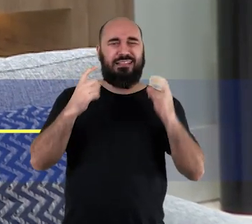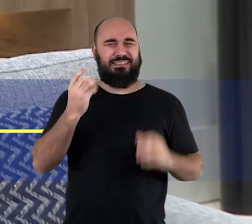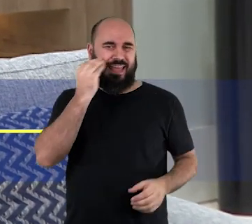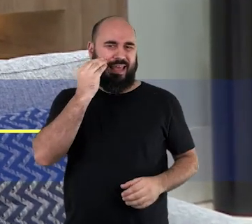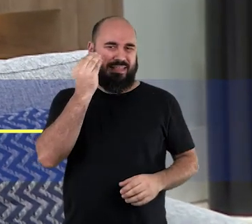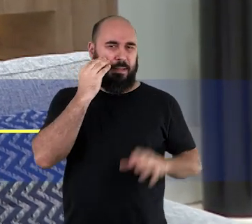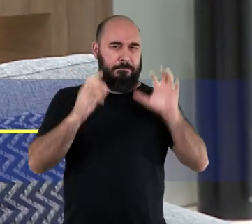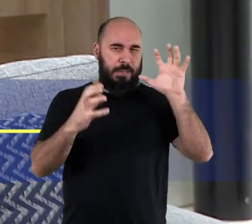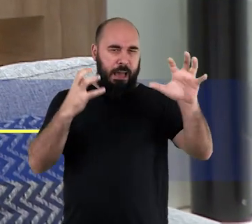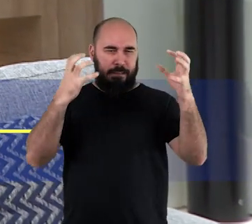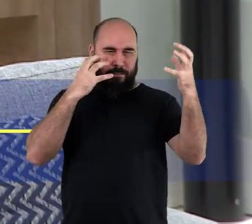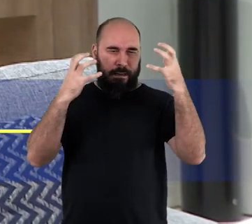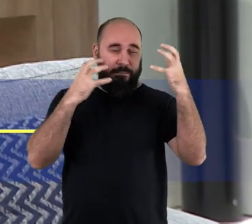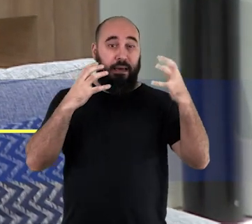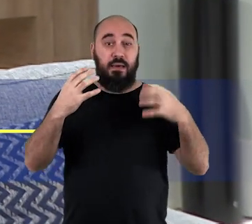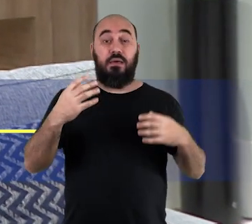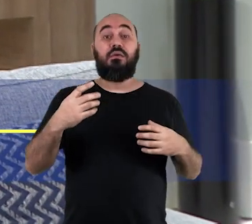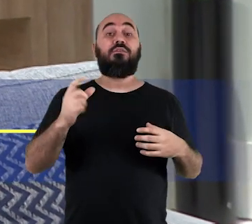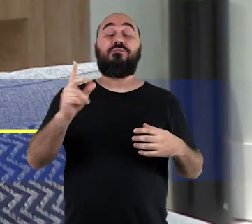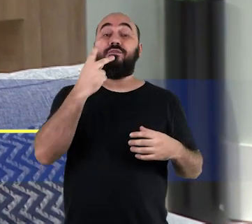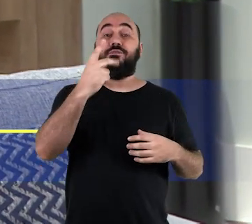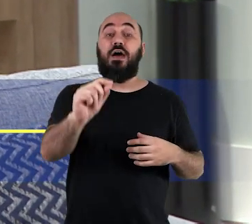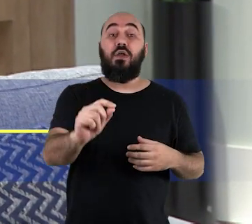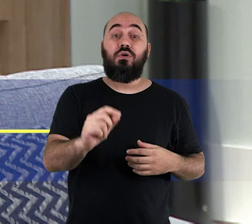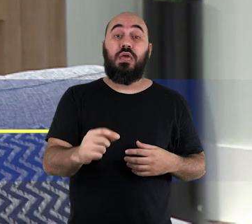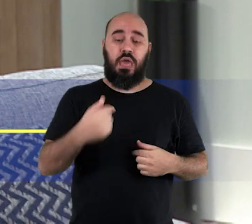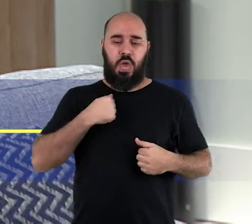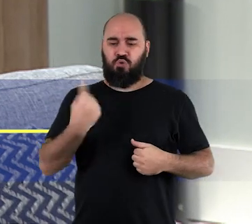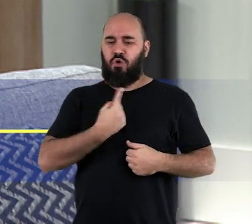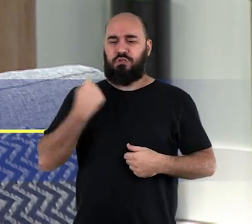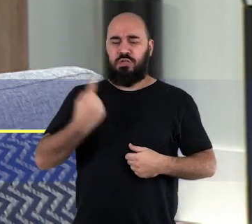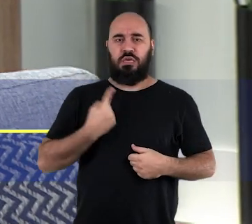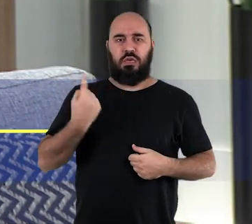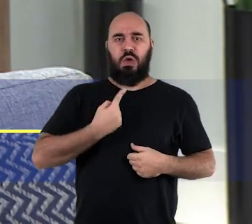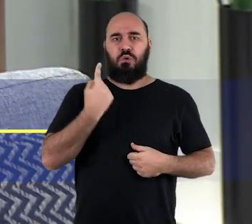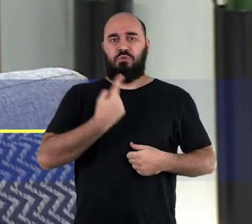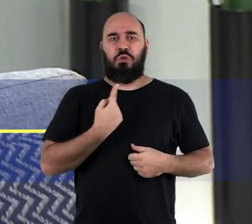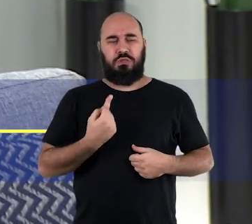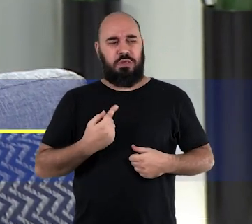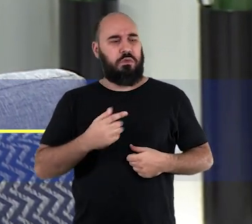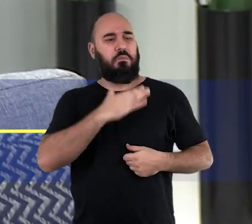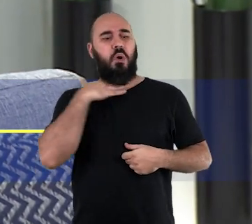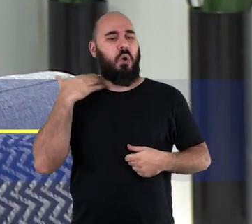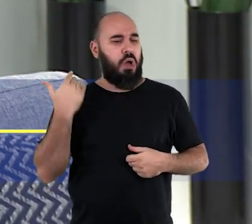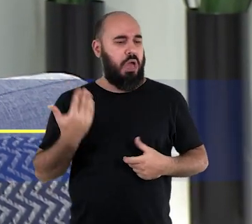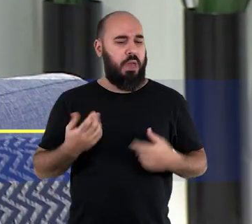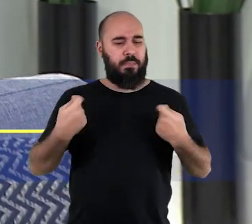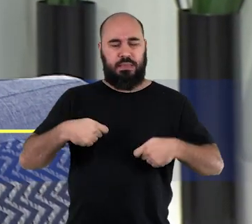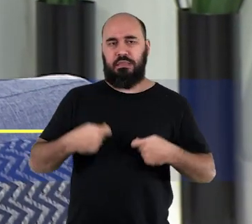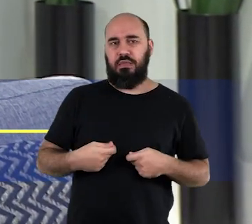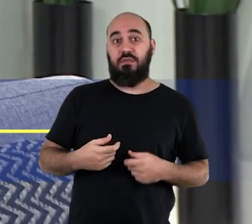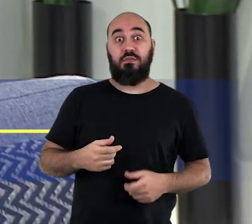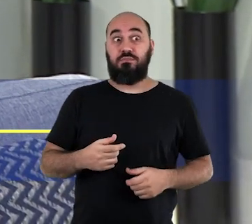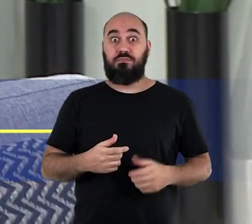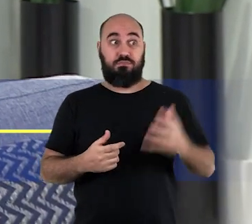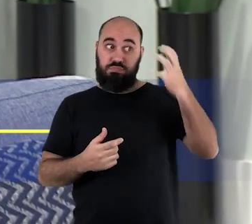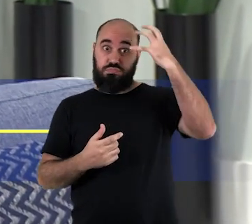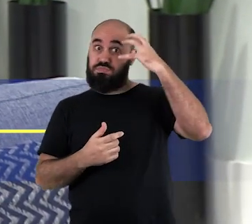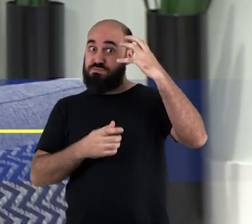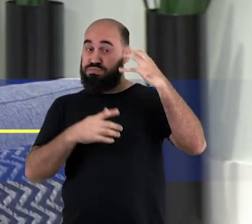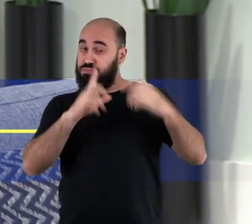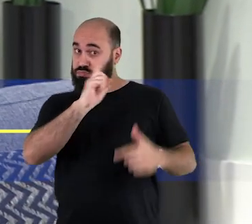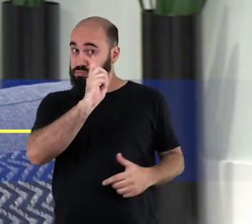perdida. Cuidado com esse tipo de generalização negativa que o diabo tenta colocar em nossa cabeça. Deus sempre